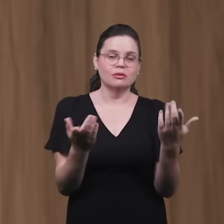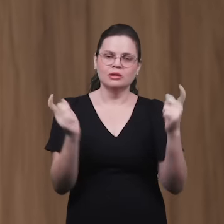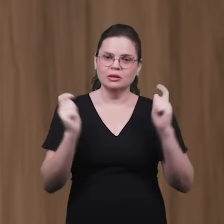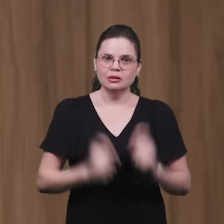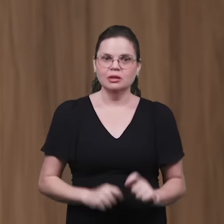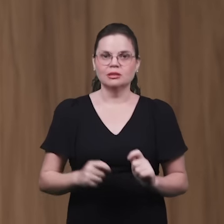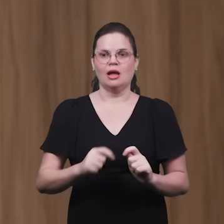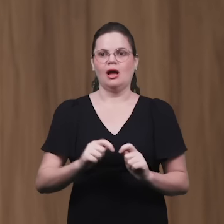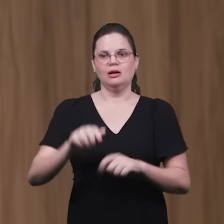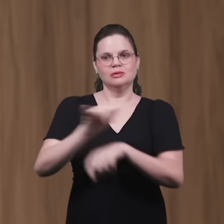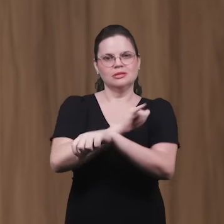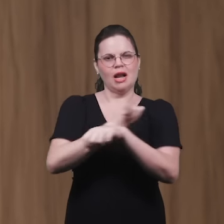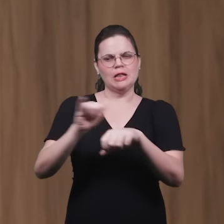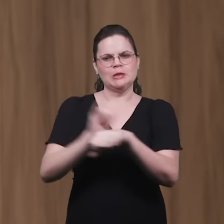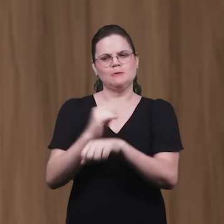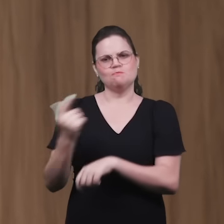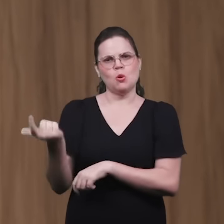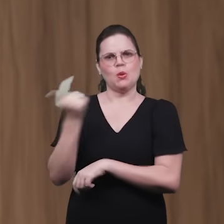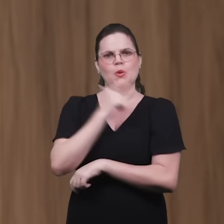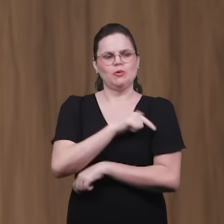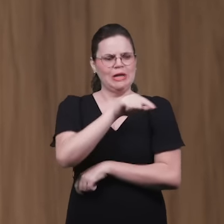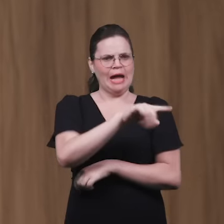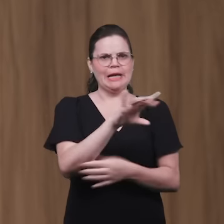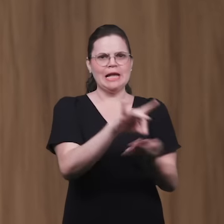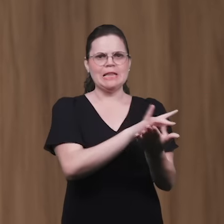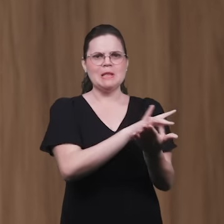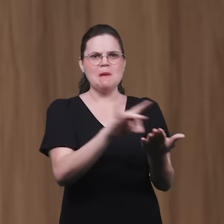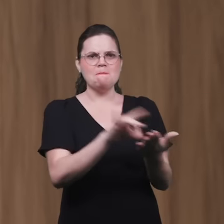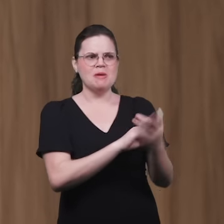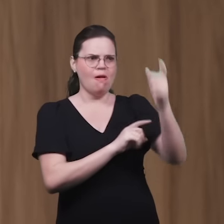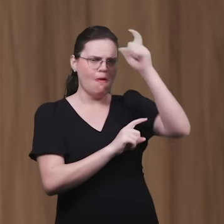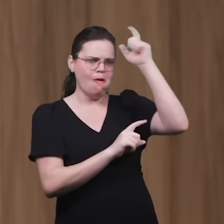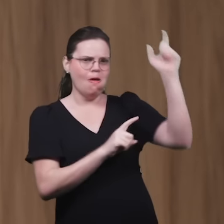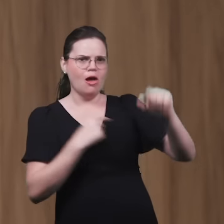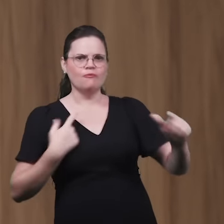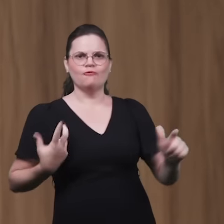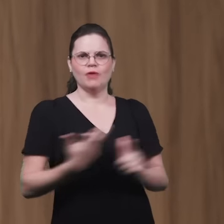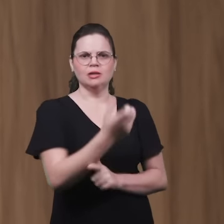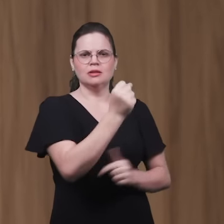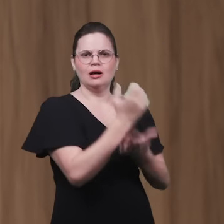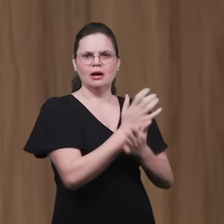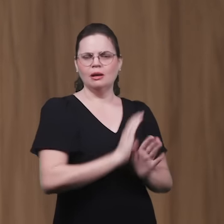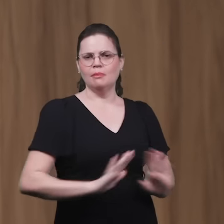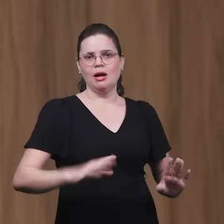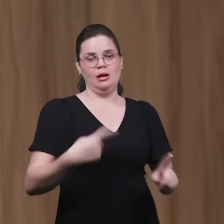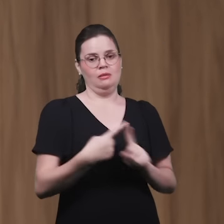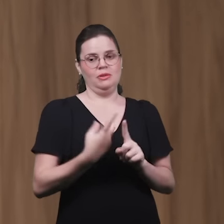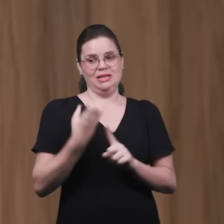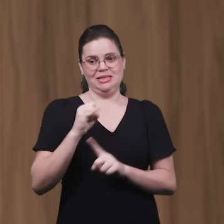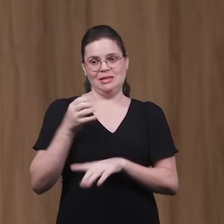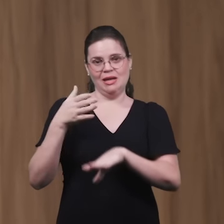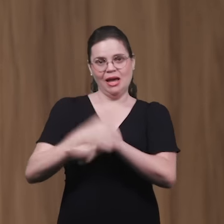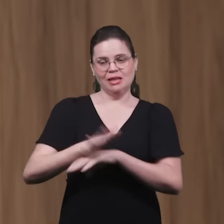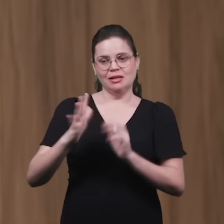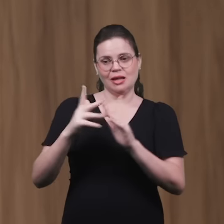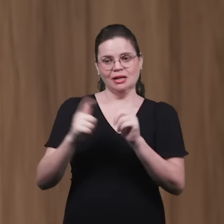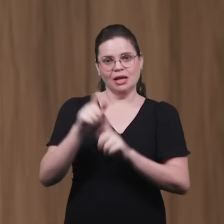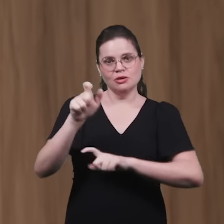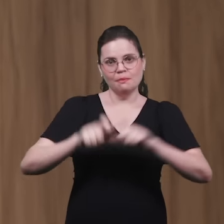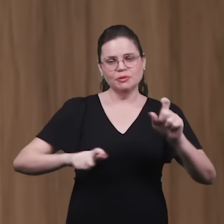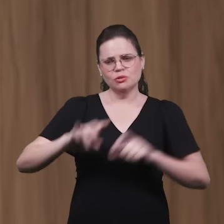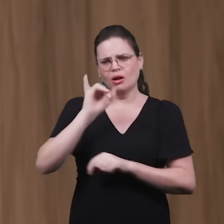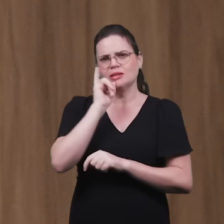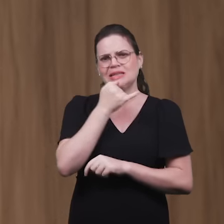o inimigo, ou seja, vence as opressões que entram, as tristezas com as quais as pessoas entram na igreja. Então, é uma